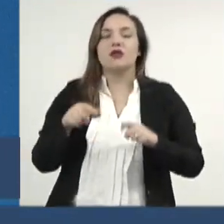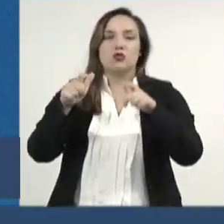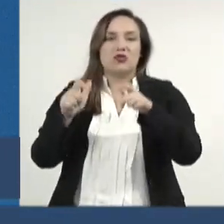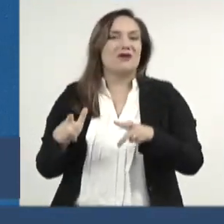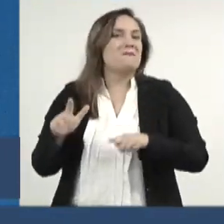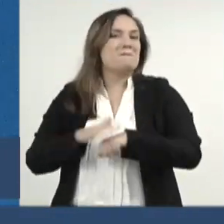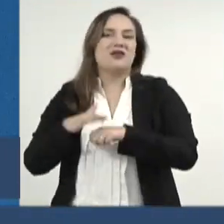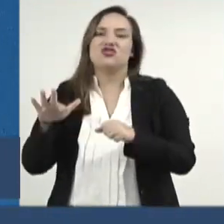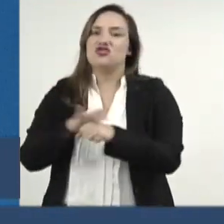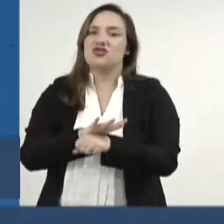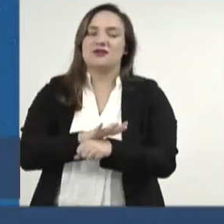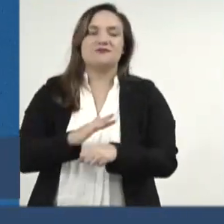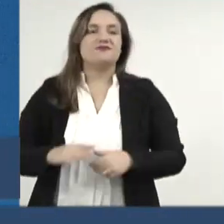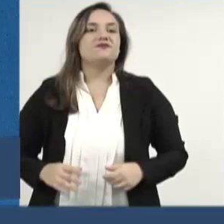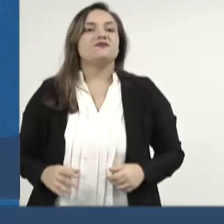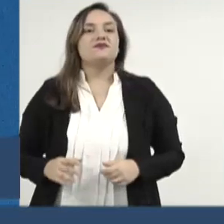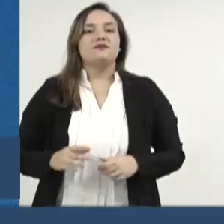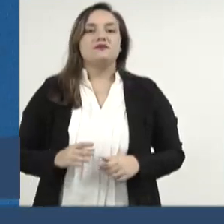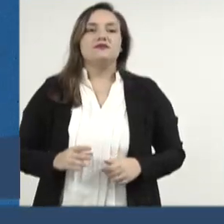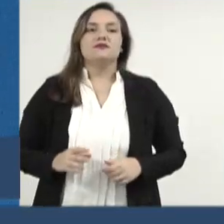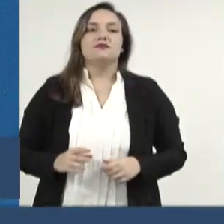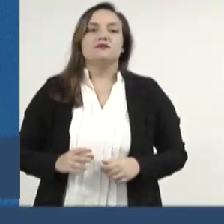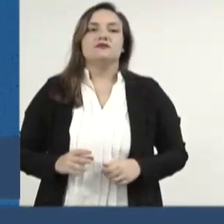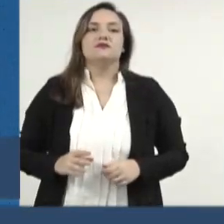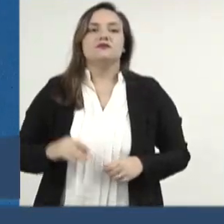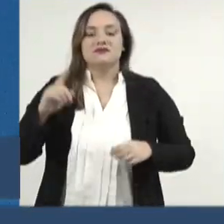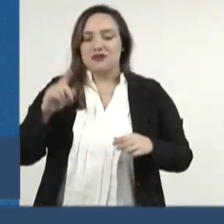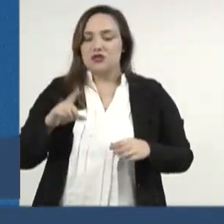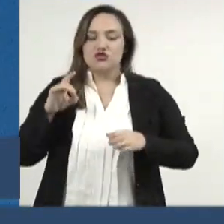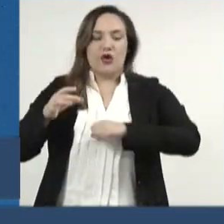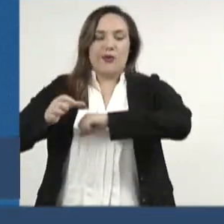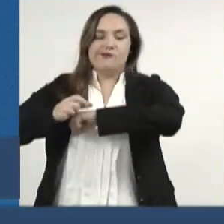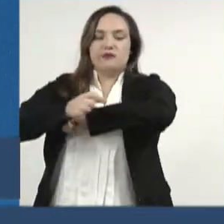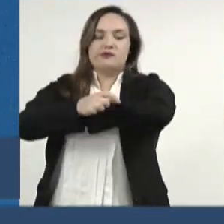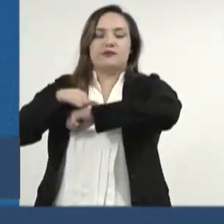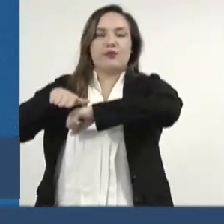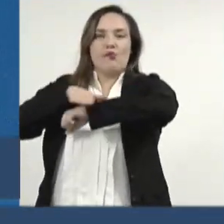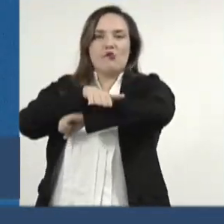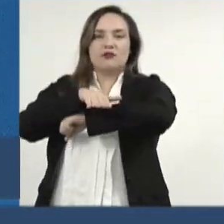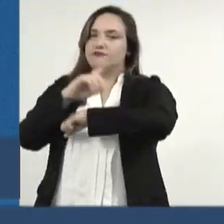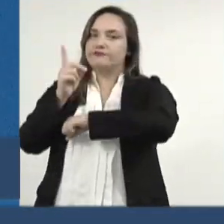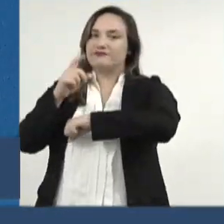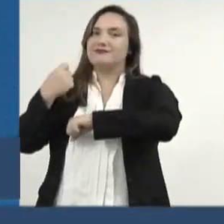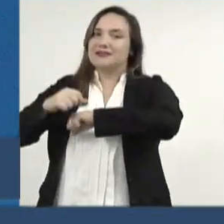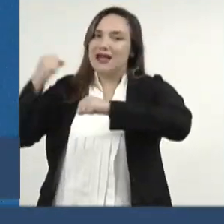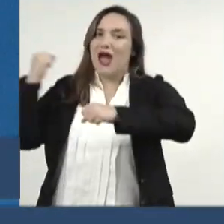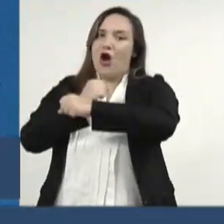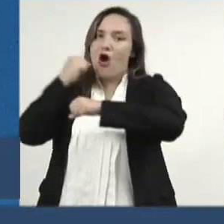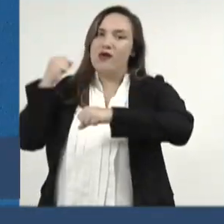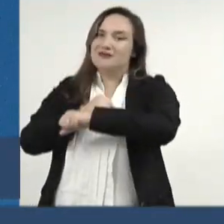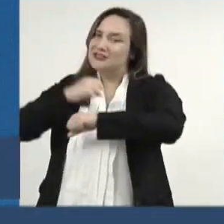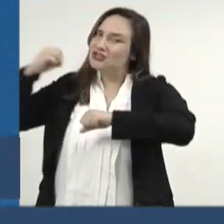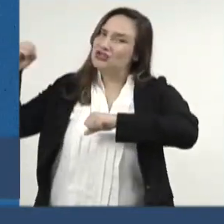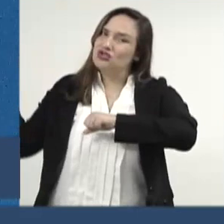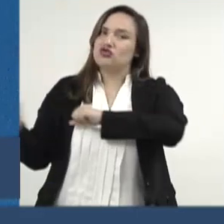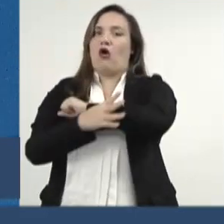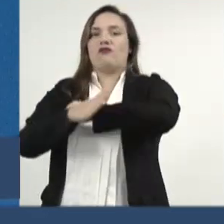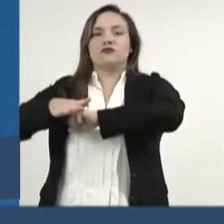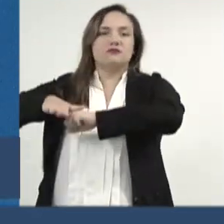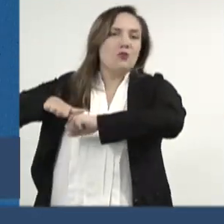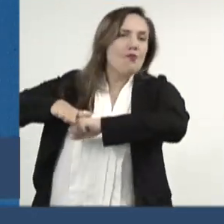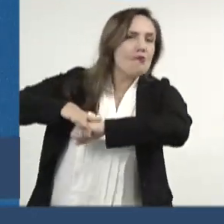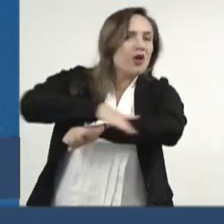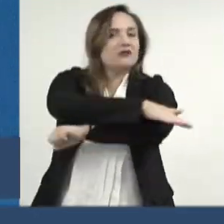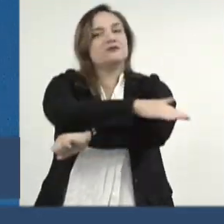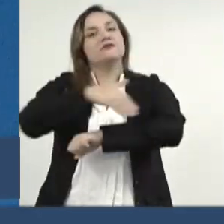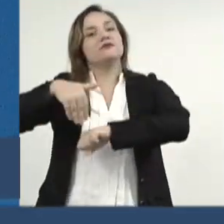cidade. Operações tapa-buracos lá, elas não estão surtindo efeito, e por isso a necessidade desse recapeamento foi uma solicitação